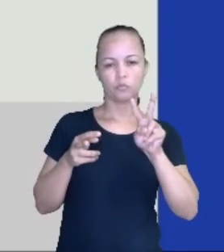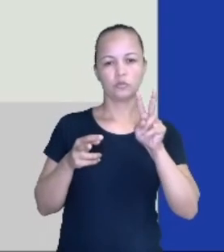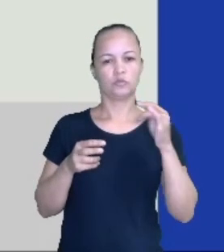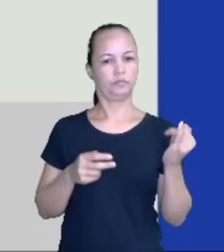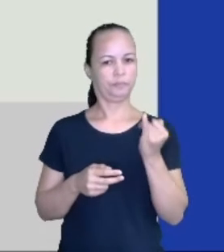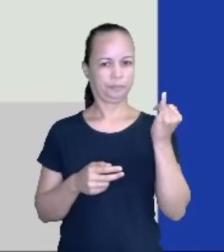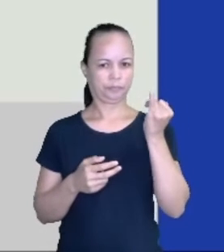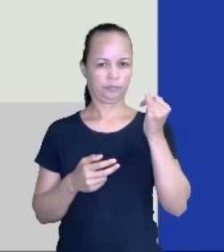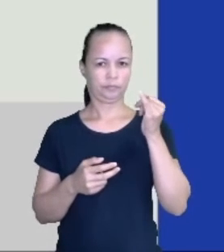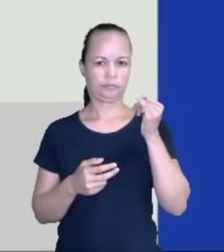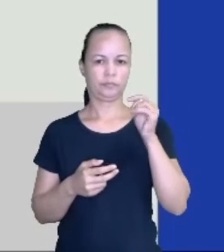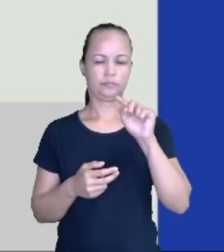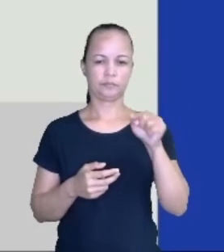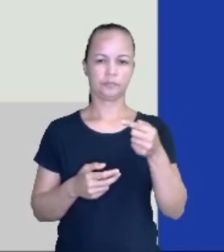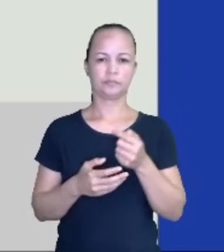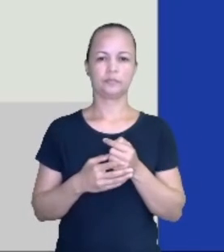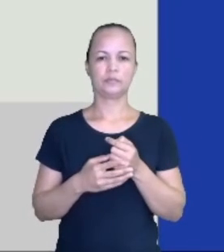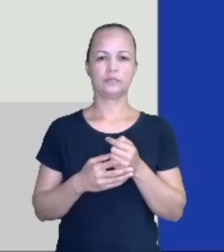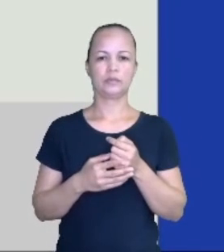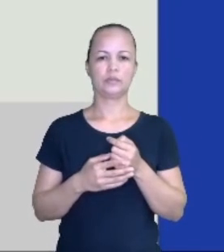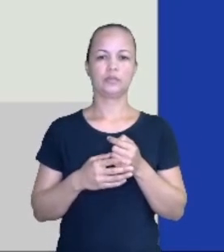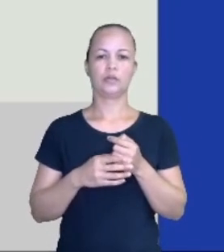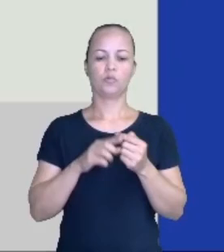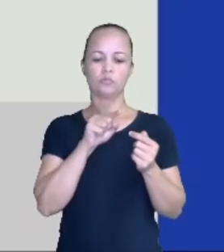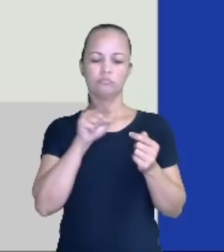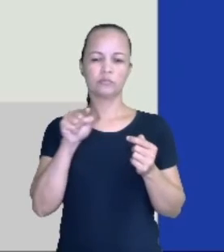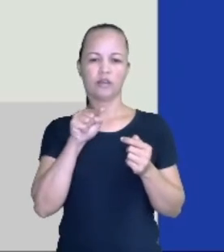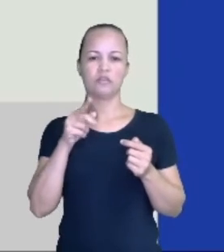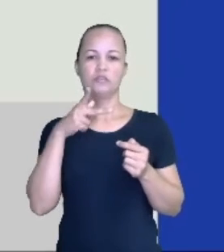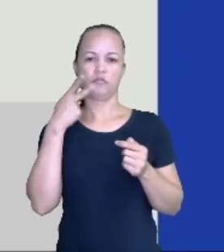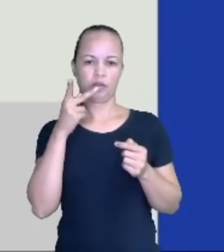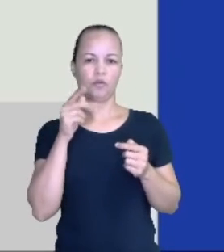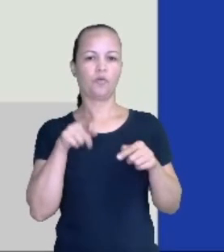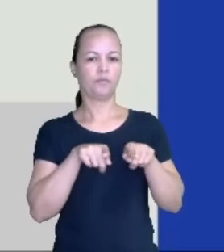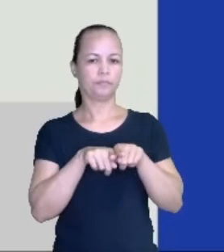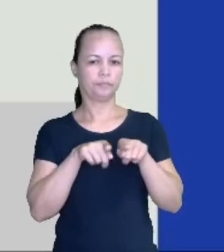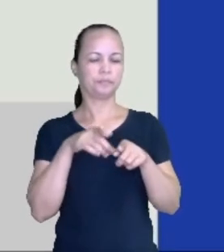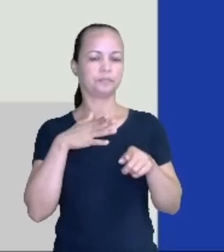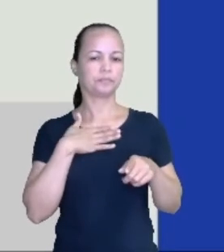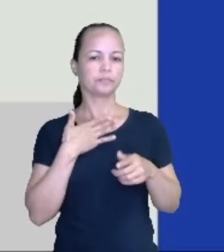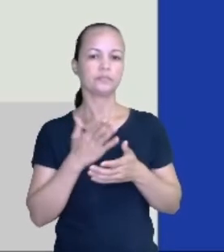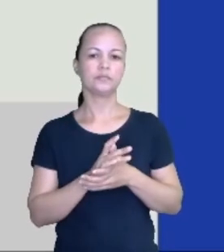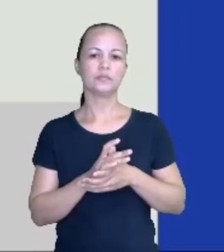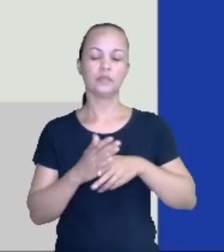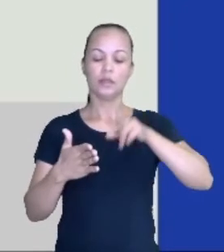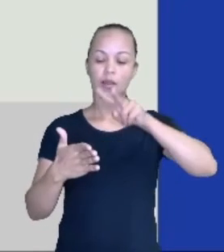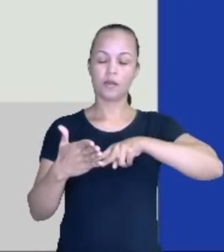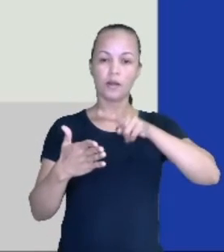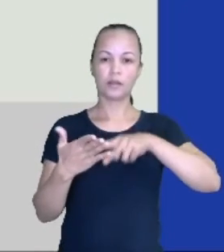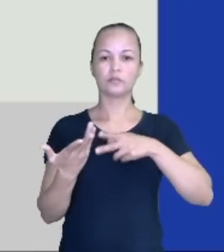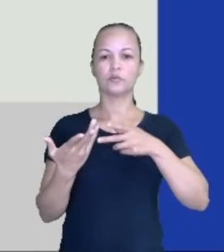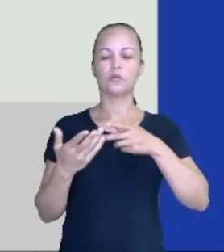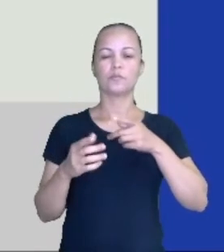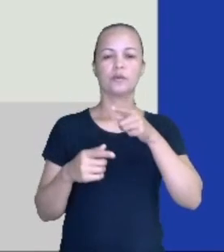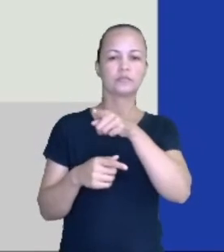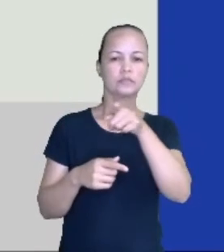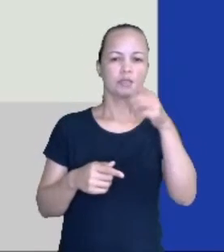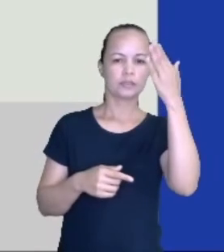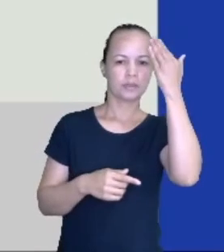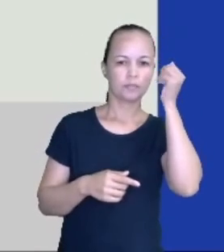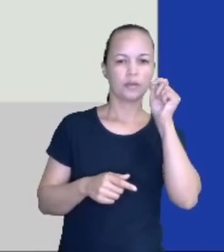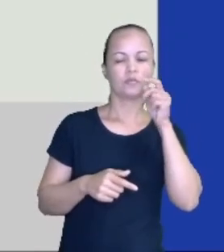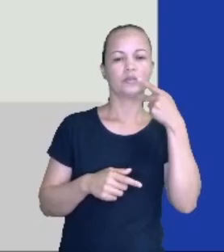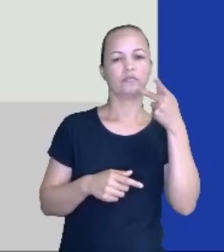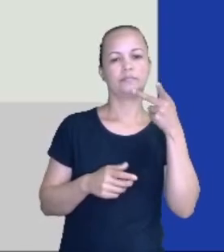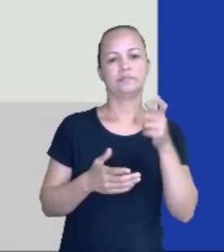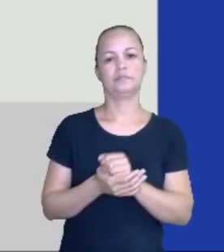vírgula. E eu também, comentou o travessão. Eu logo apareci para o leitor saber que você estava falando. E